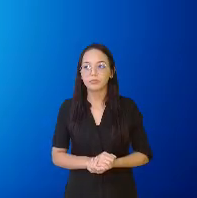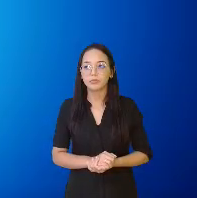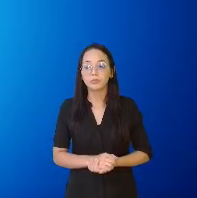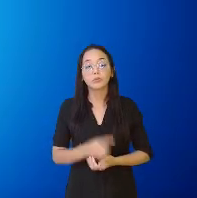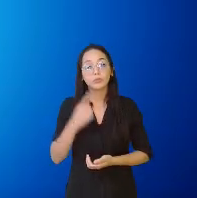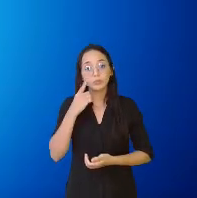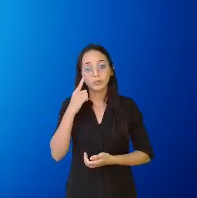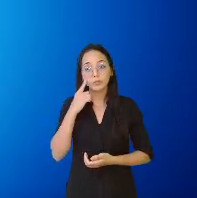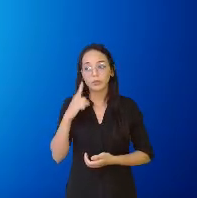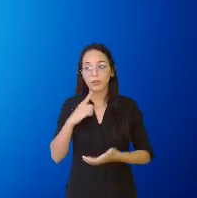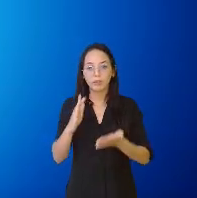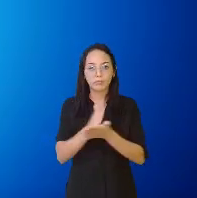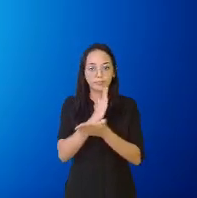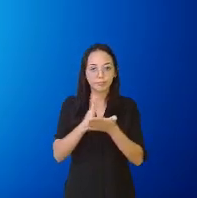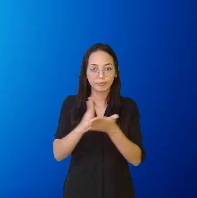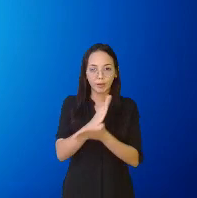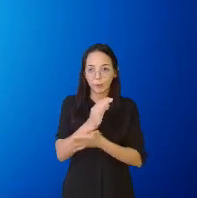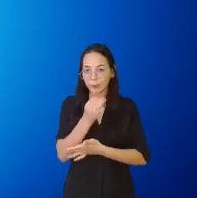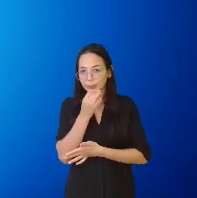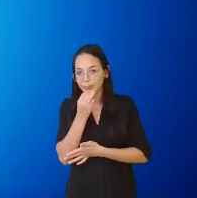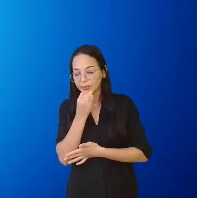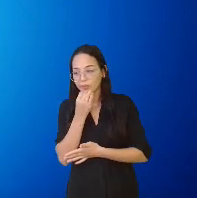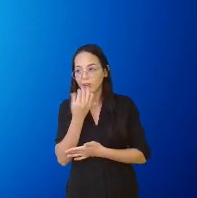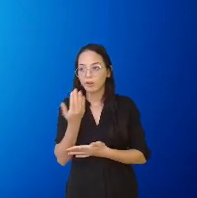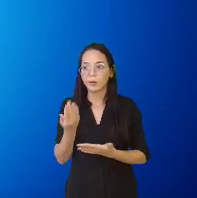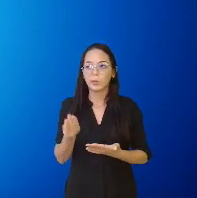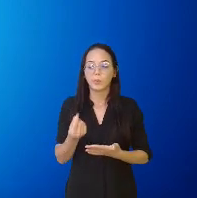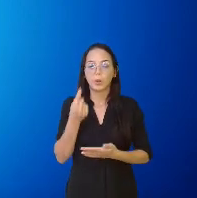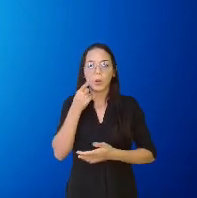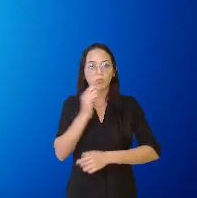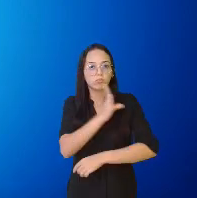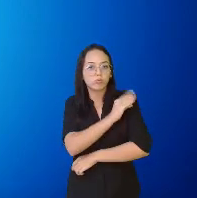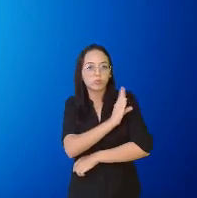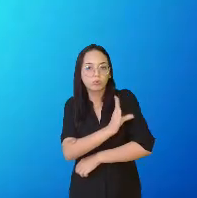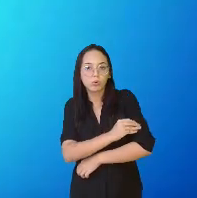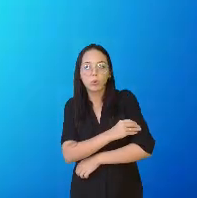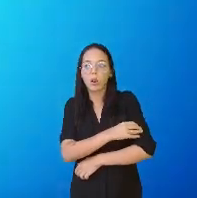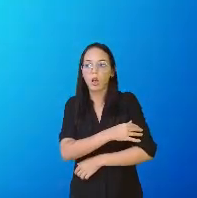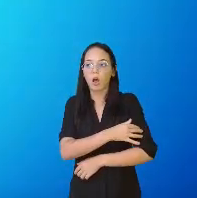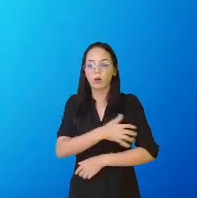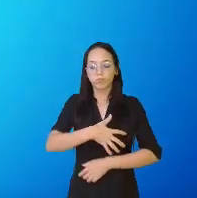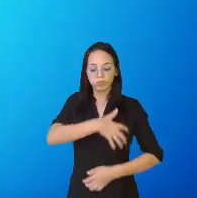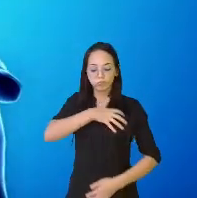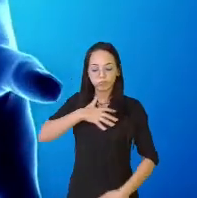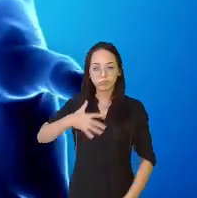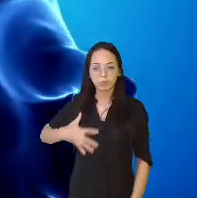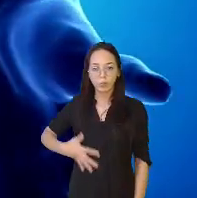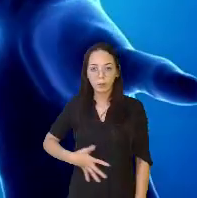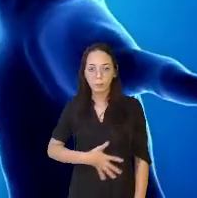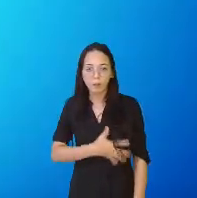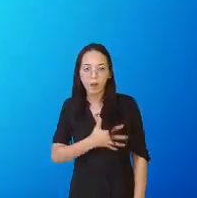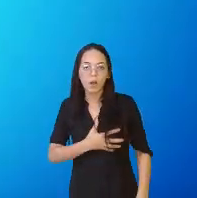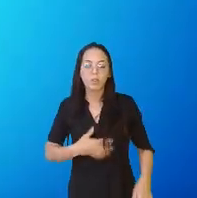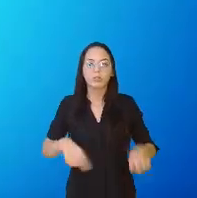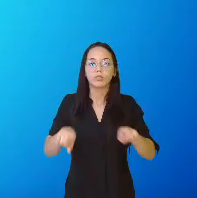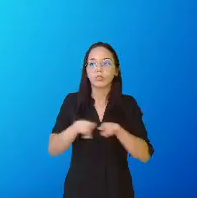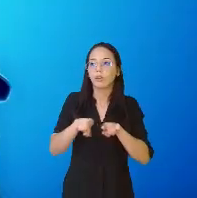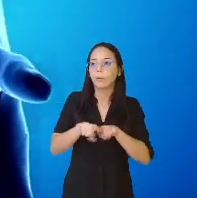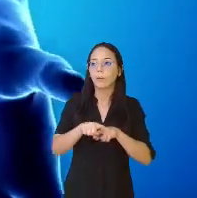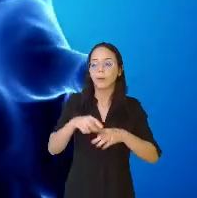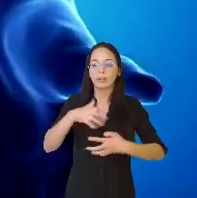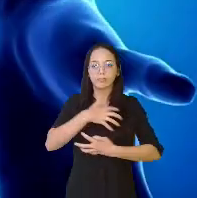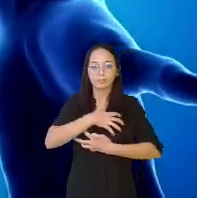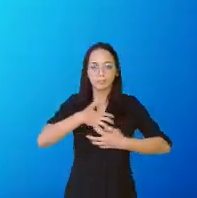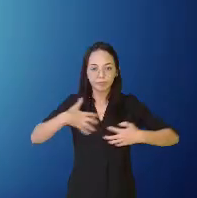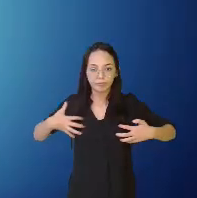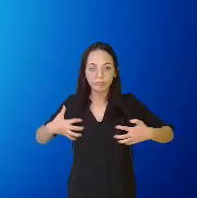Aqui a gente tem alguns exemplos, né? O músculo da região abdominal, a gente tem a nossa parte